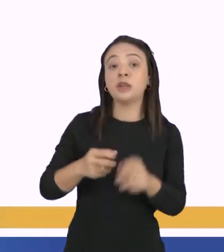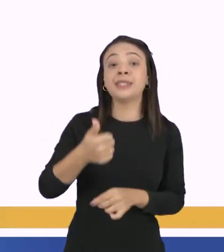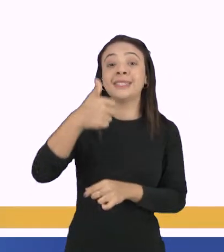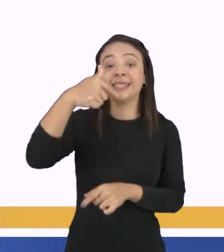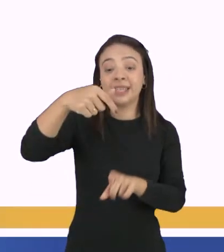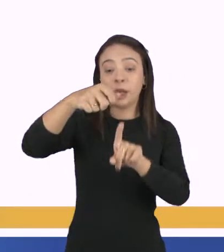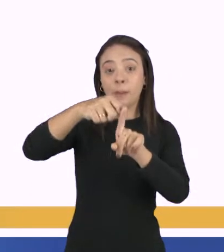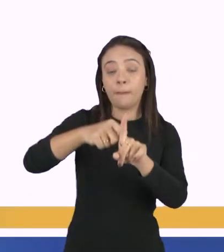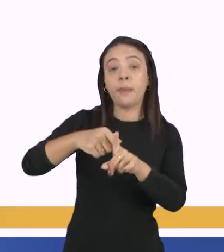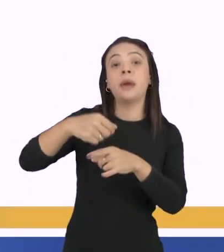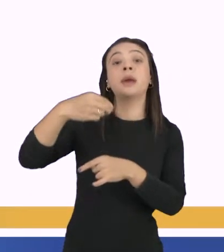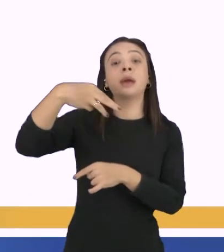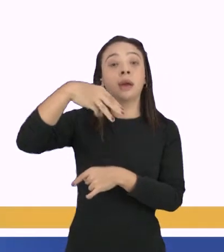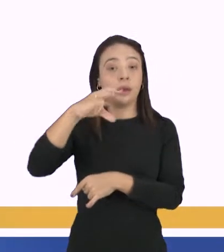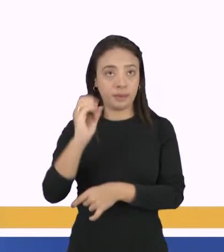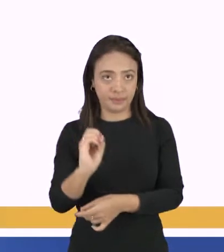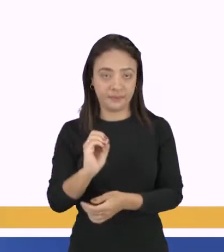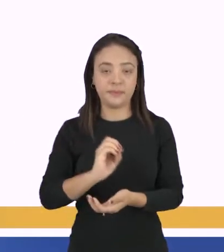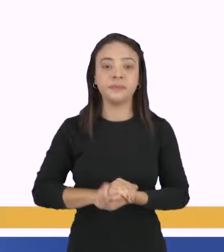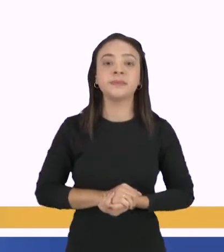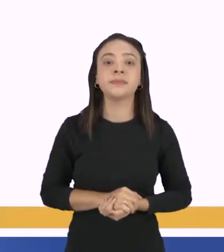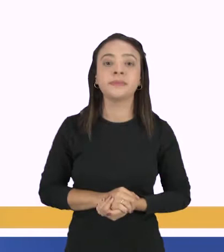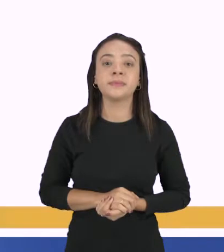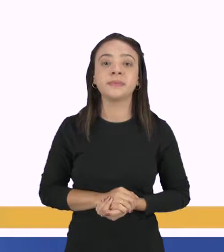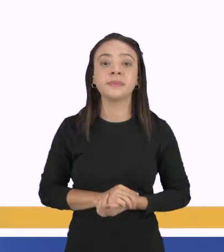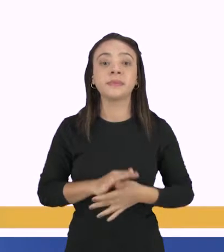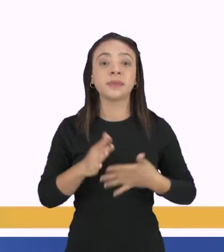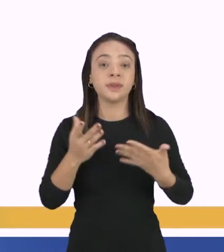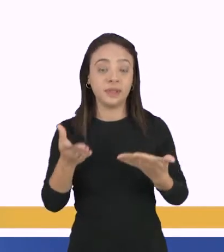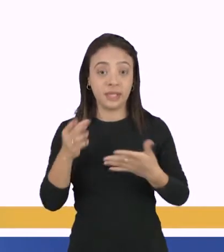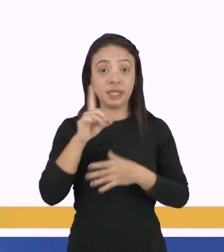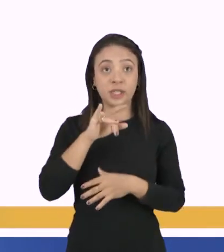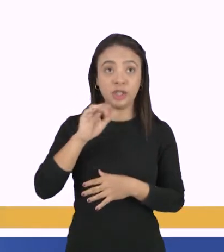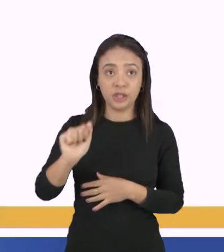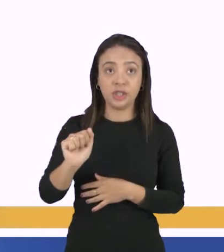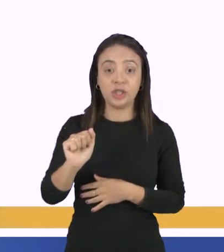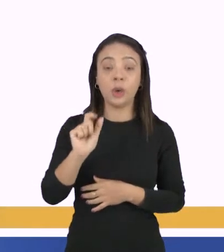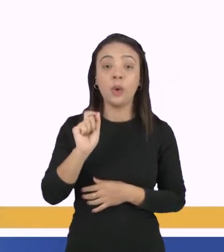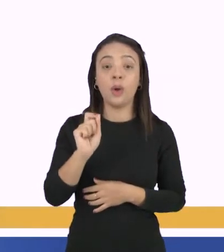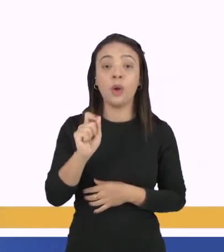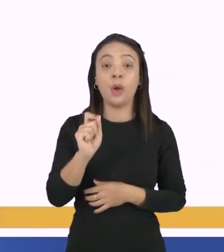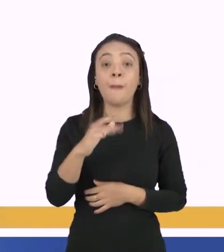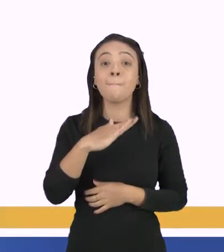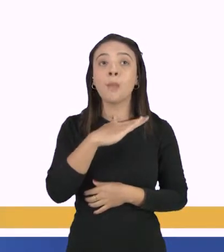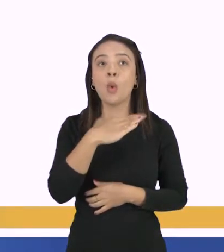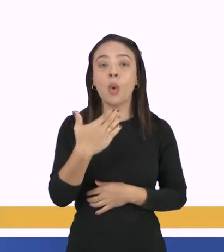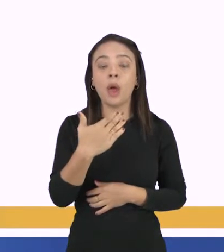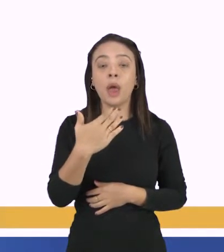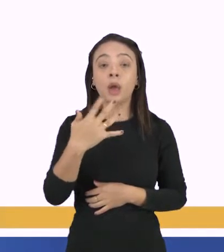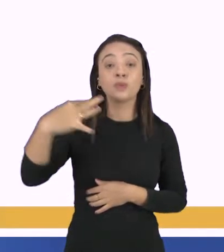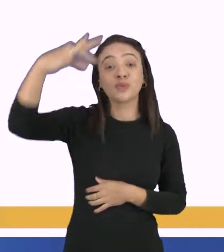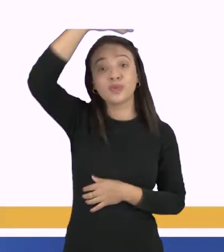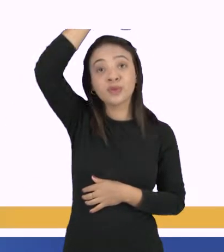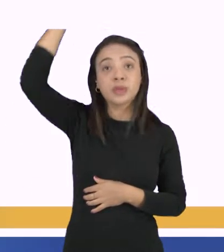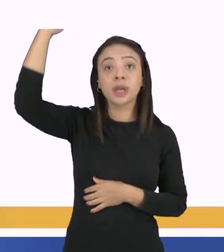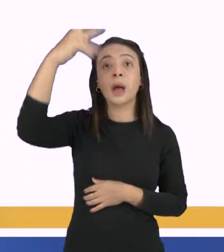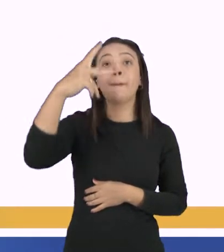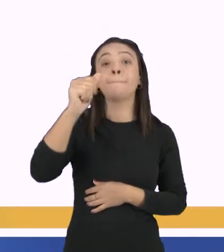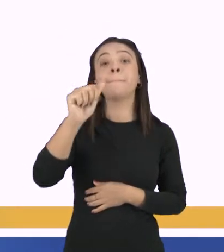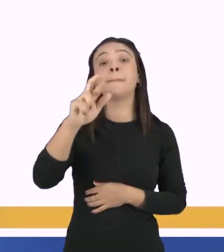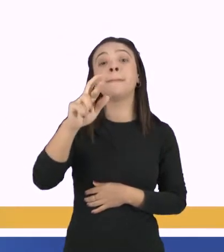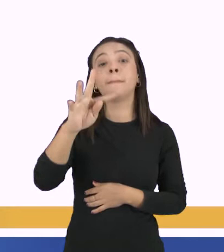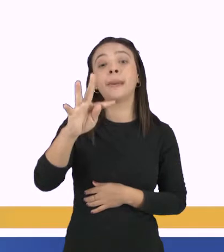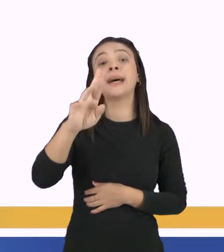17th. Bom, o dia 17 de março é a data da morte do São Patrício, o santo padroeiro da